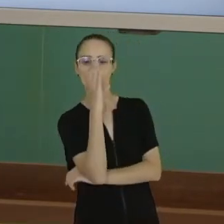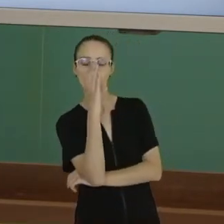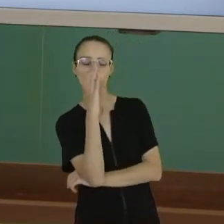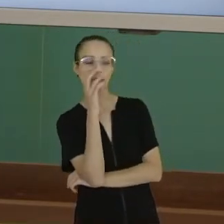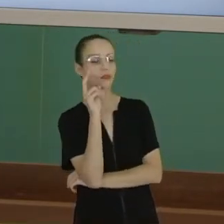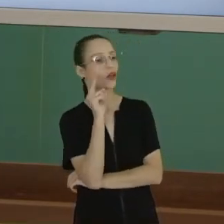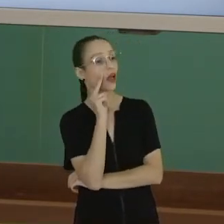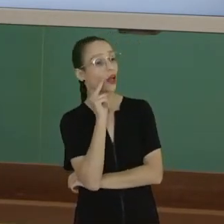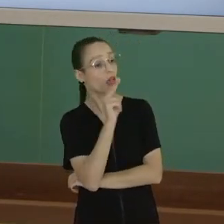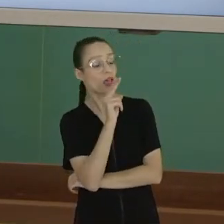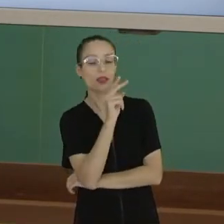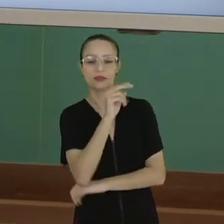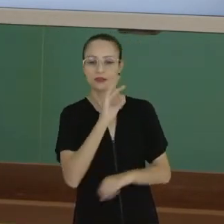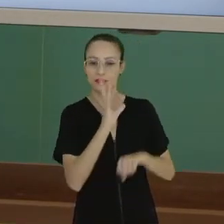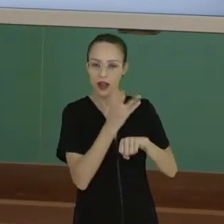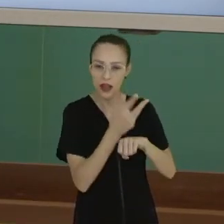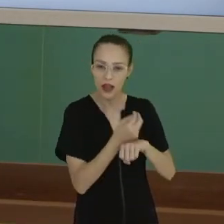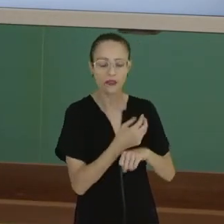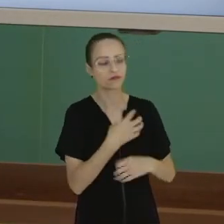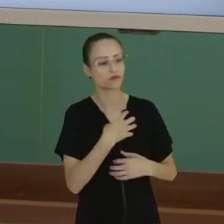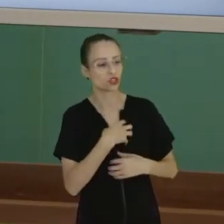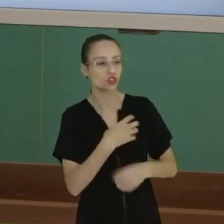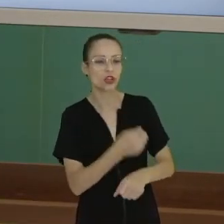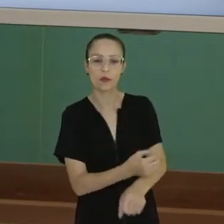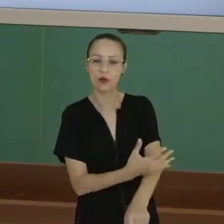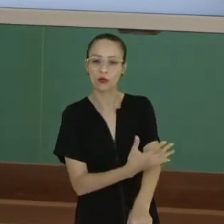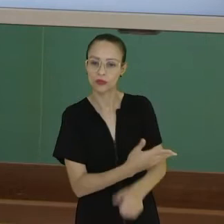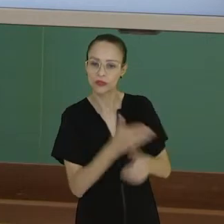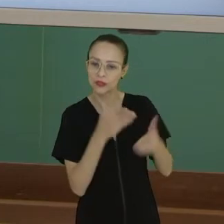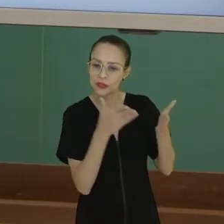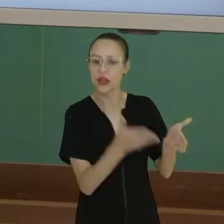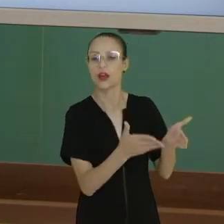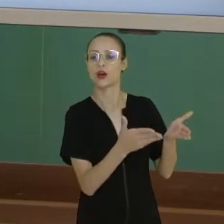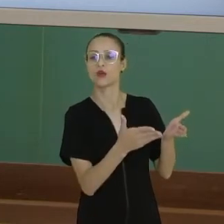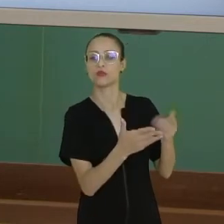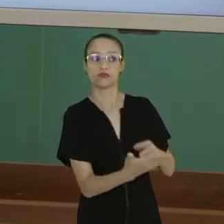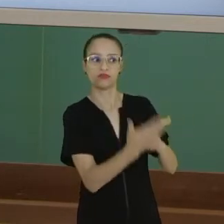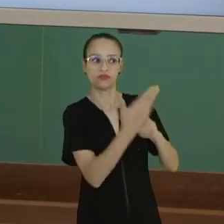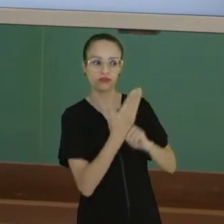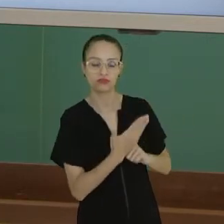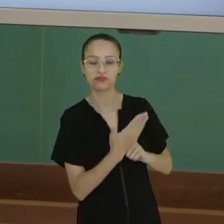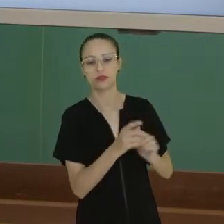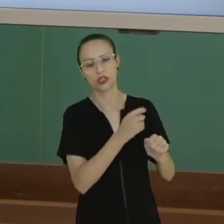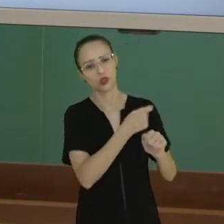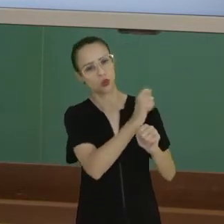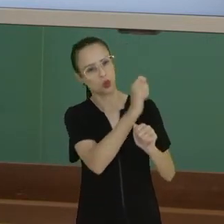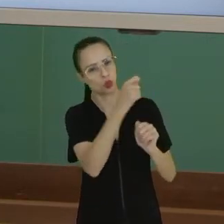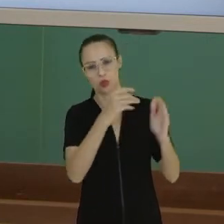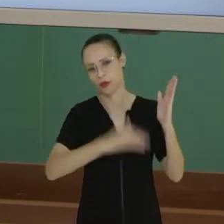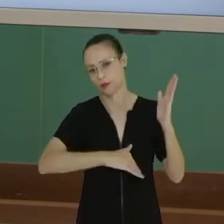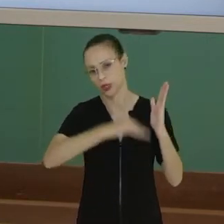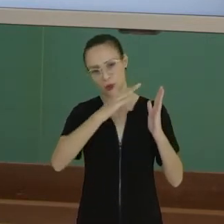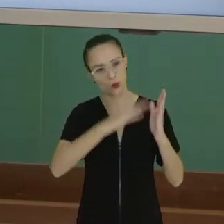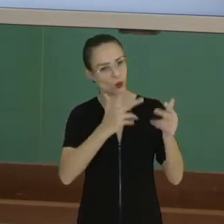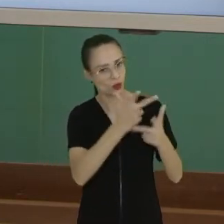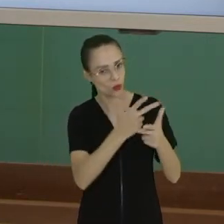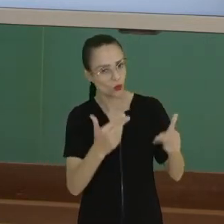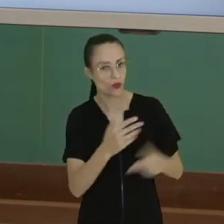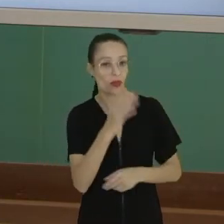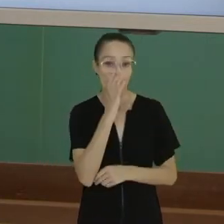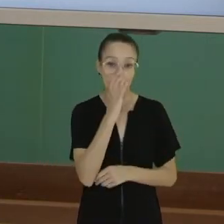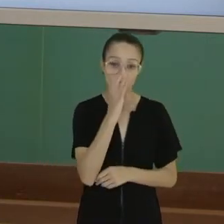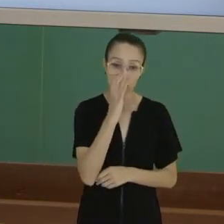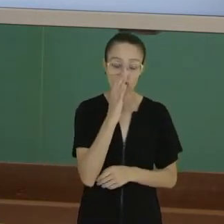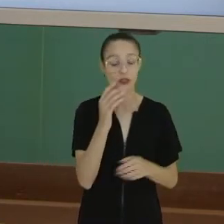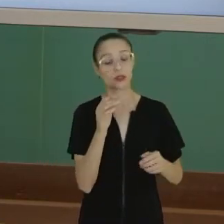né? Apreciar uma obra de arte, sentir a emoção ali que o artista tentou passar com aquela escultura, com aquela pintura, né? Assistir uma